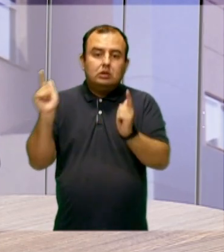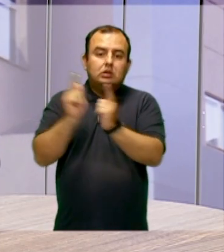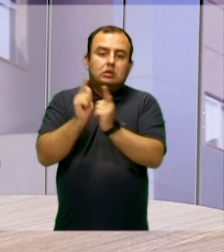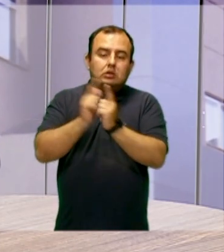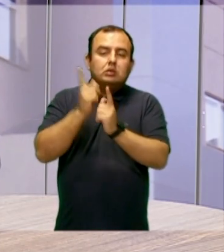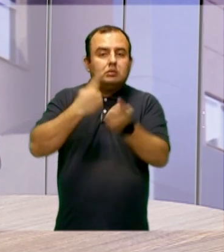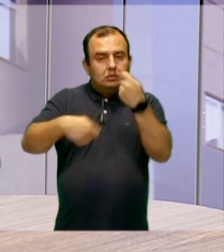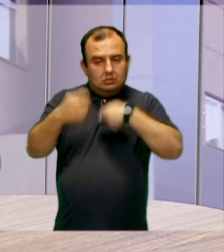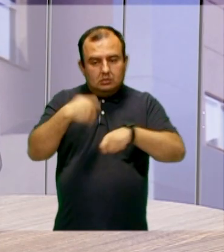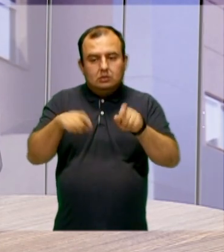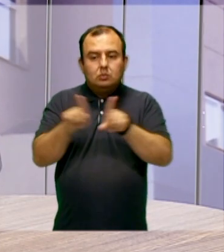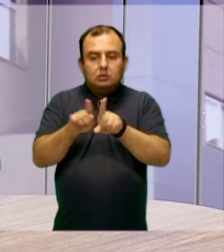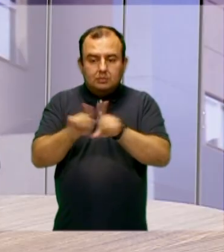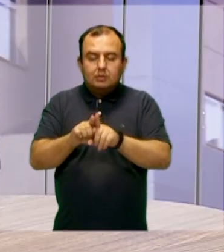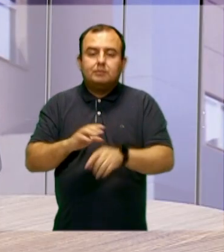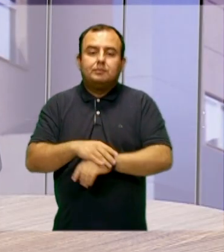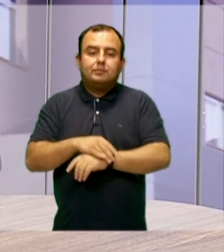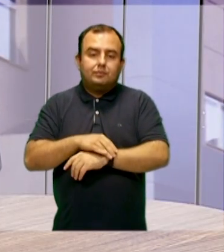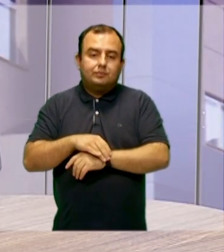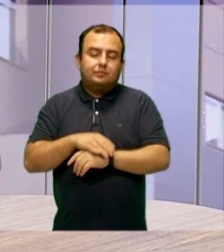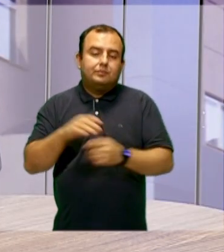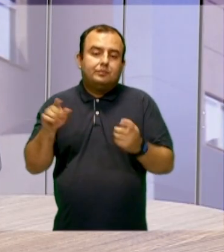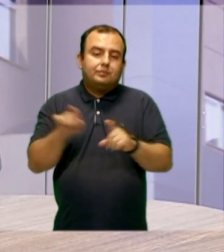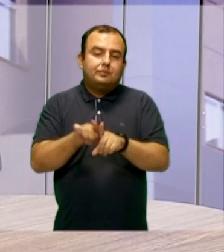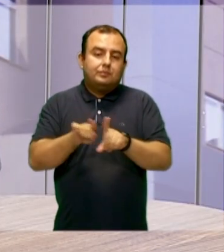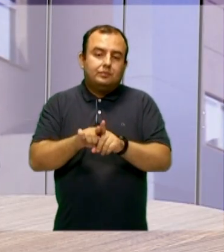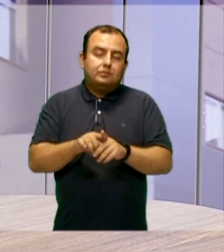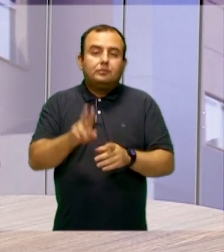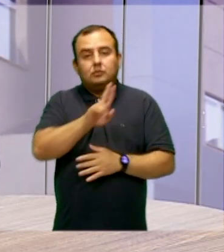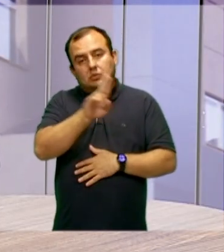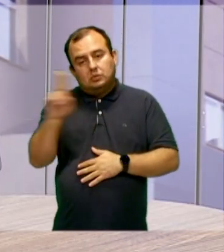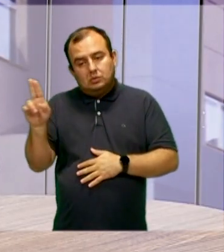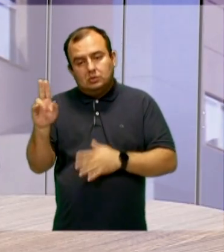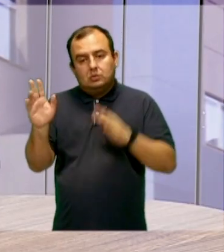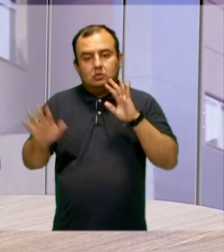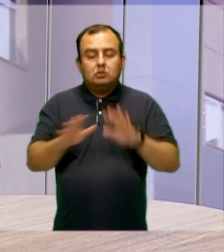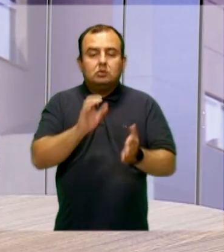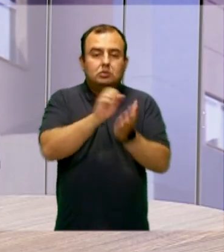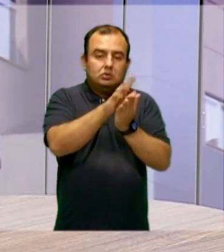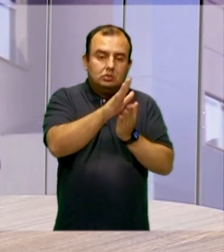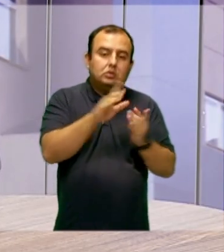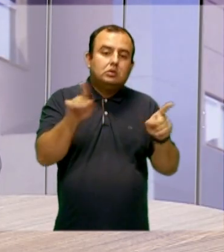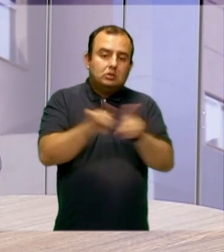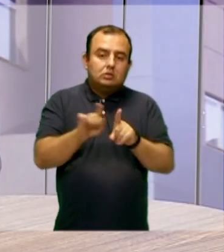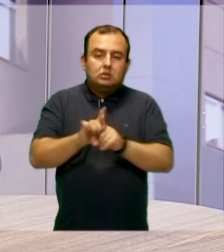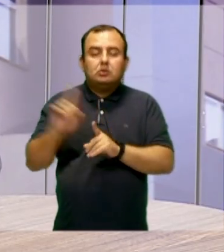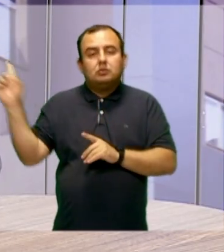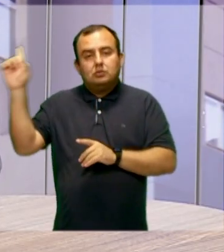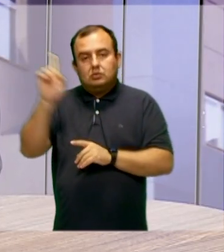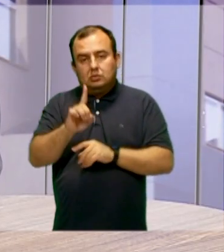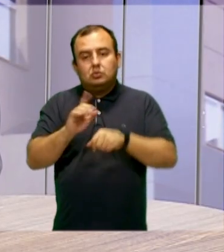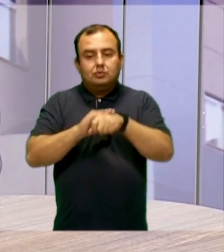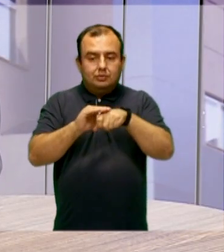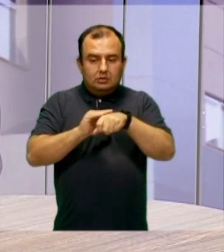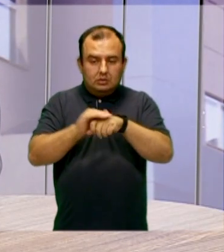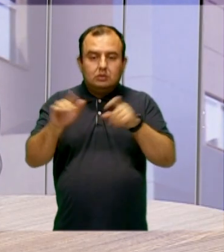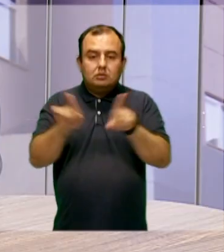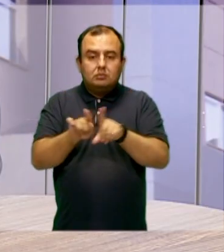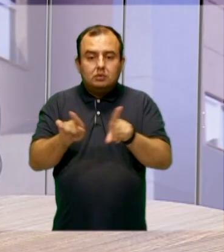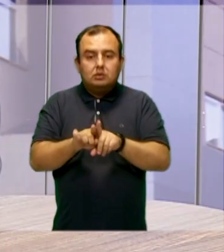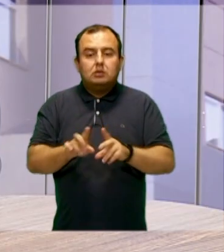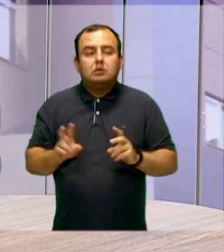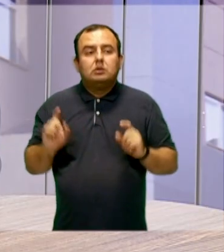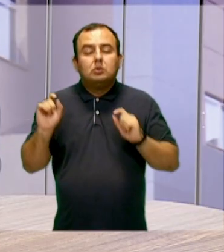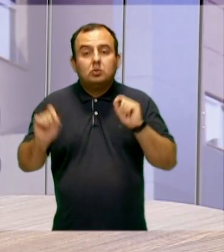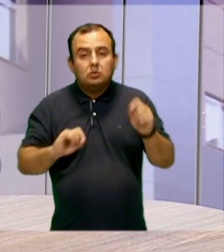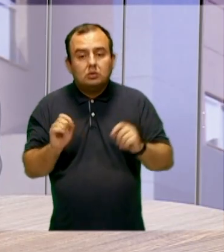pela administração, seja quando alguém é nomeado ou até mesmo na exoneração, acaba as pessoas passando por ali, né? Então, a gente acaba